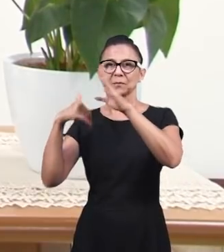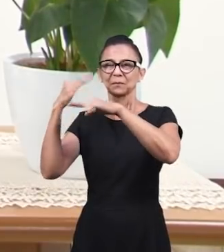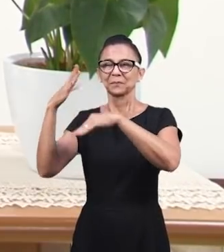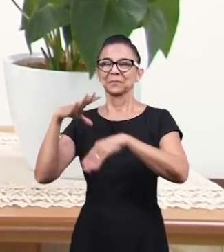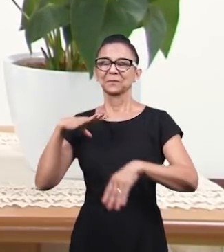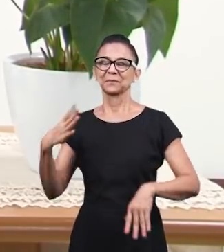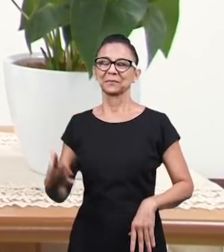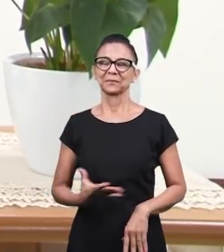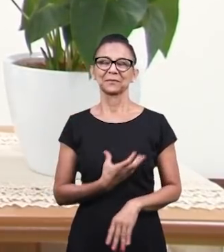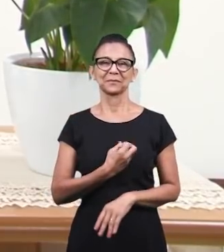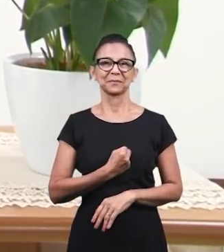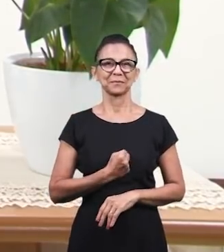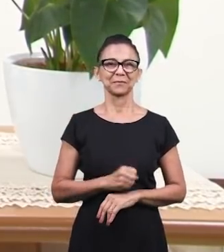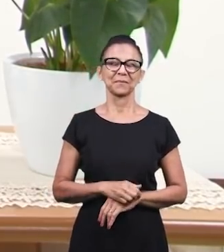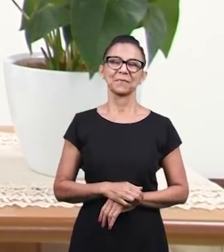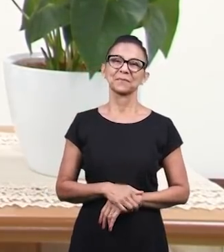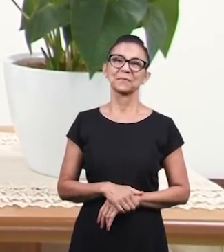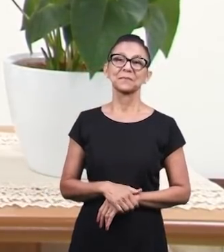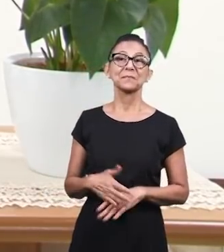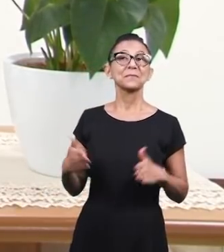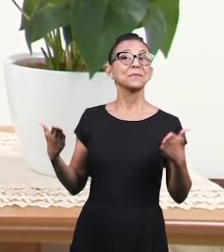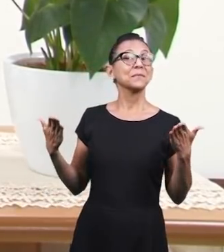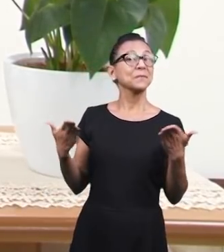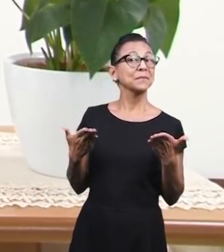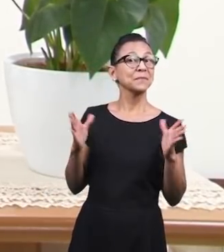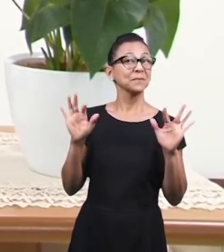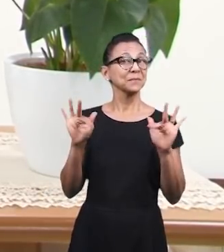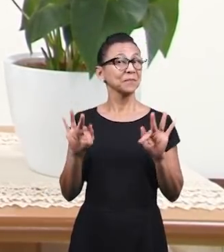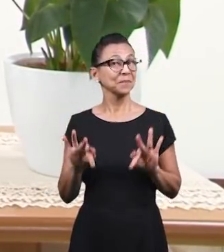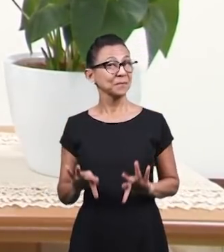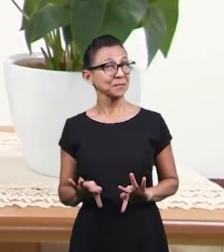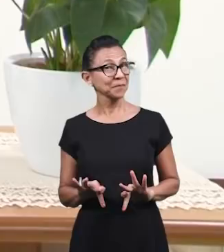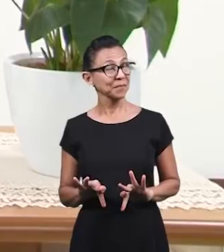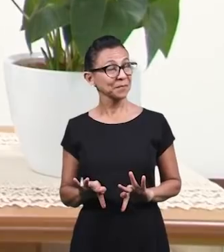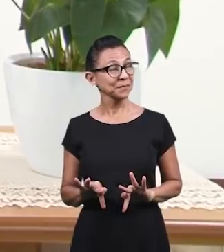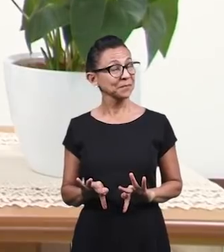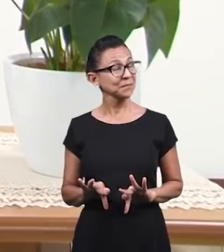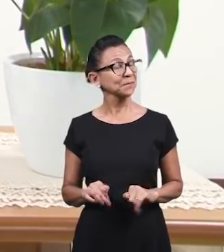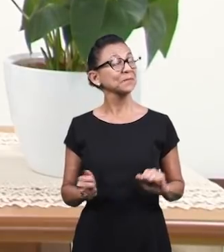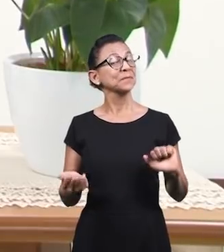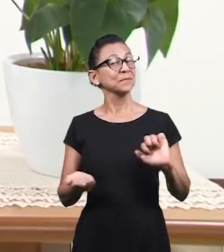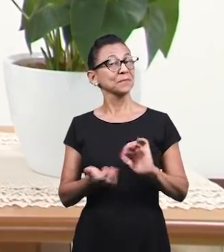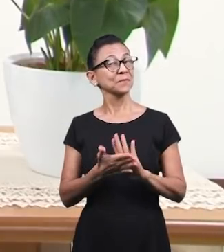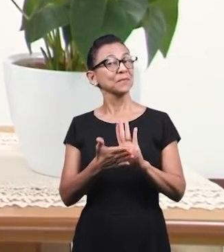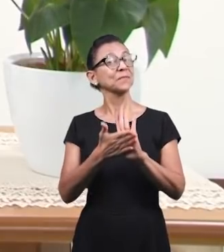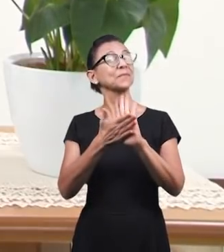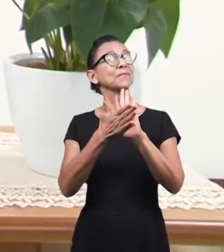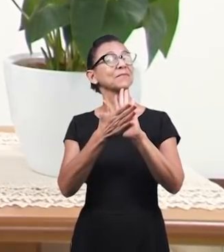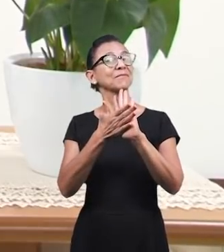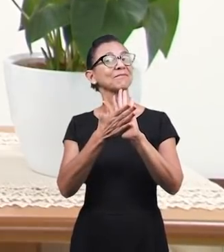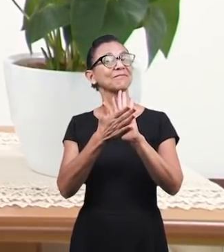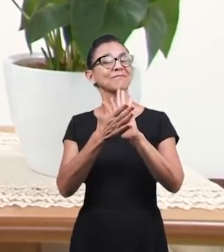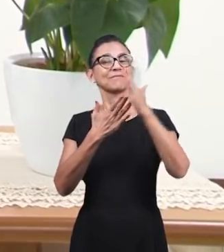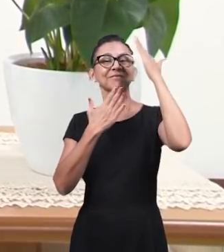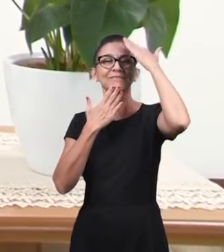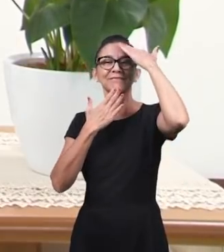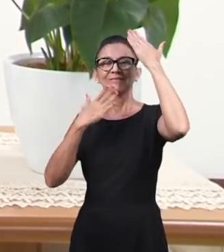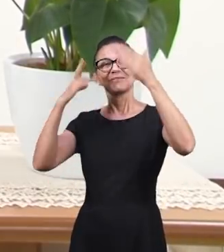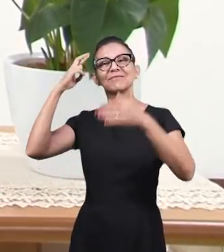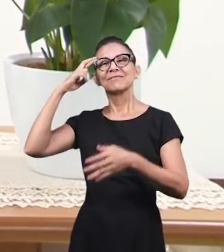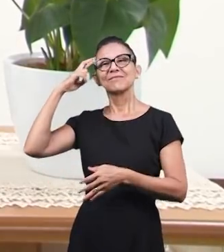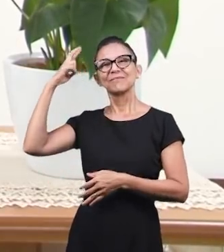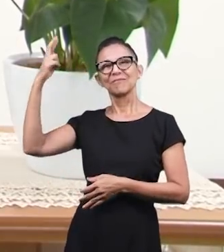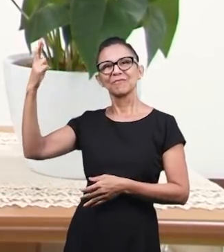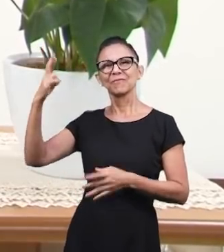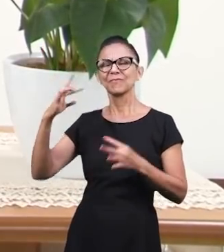de salvação. Então agora nós vamos terminar o nosso programa louvando ao nome do Senhor, apresentando a Ele a gratidão